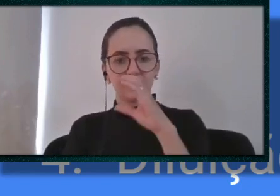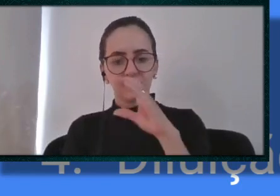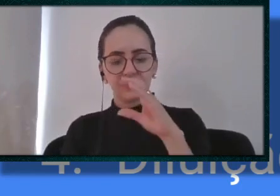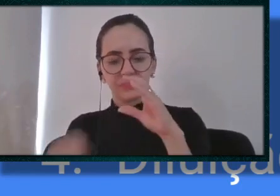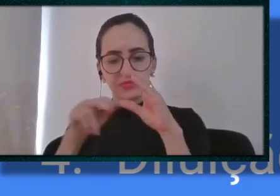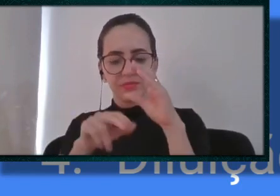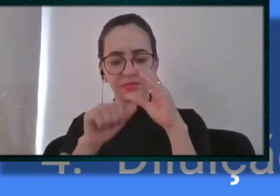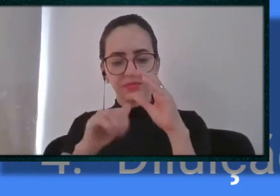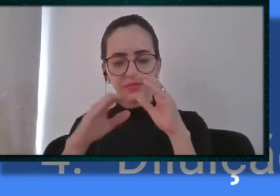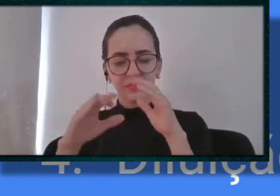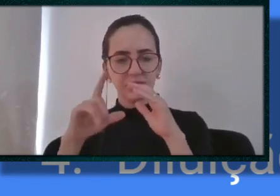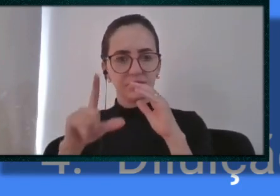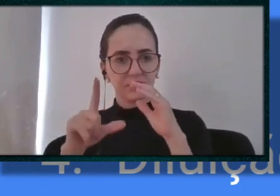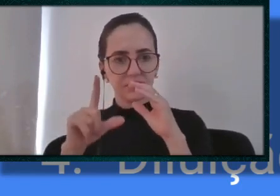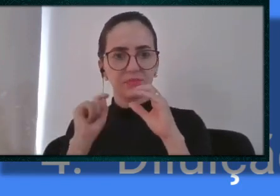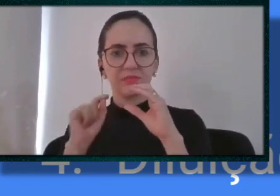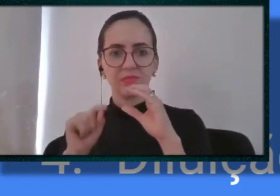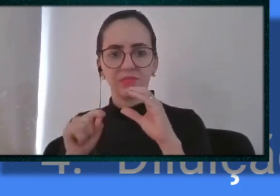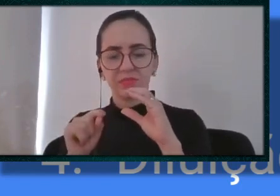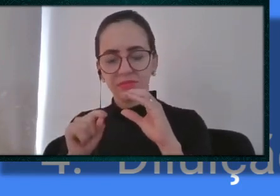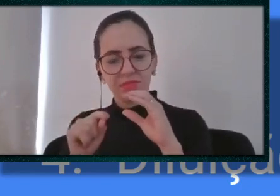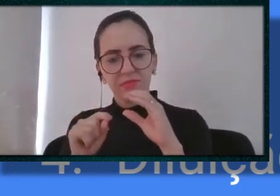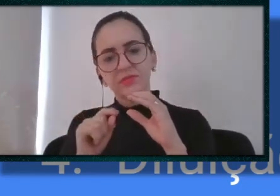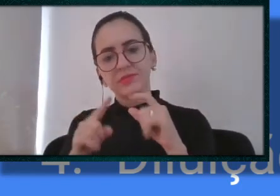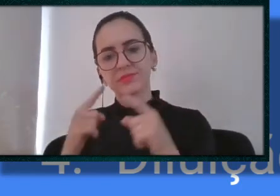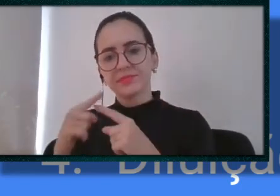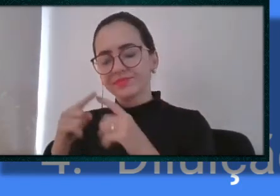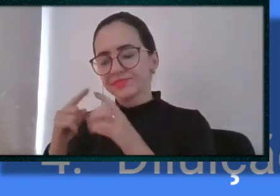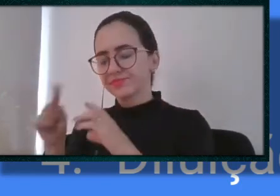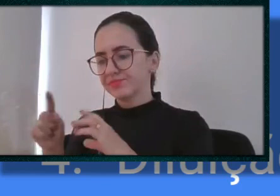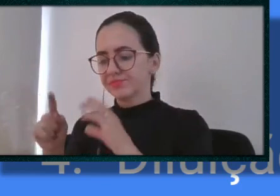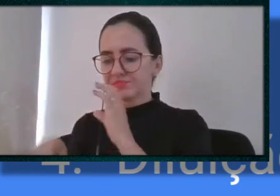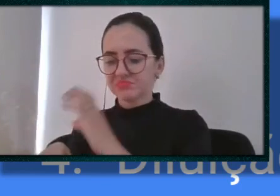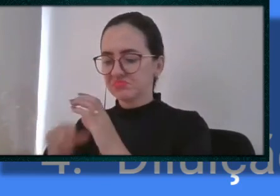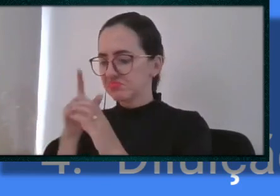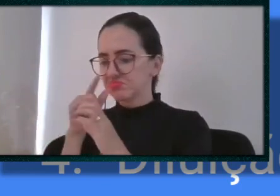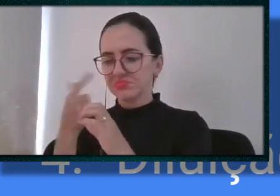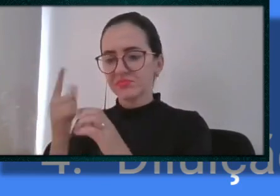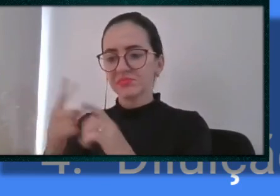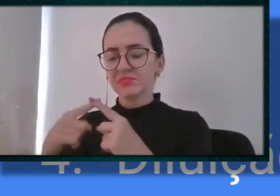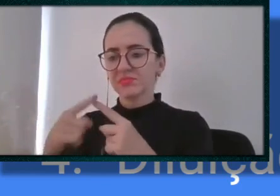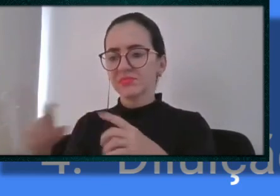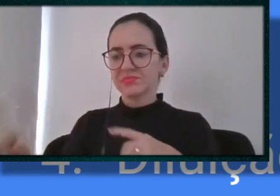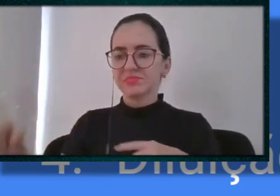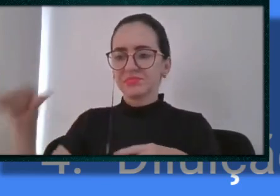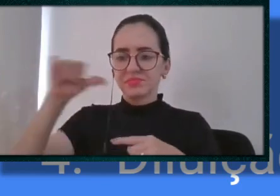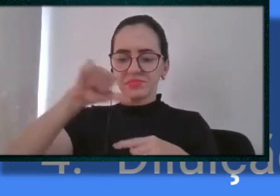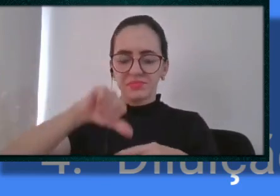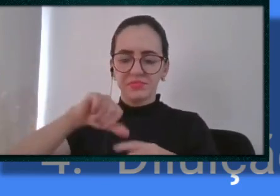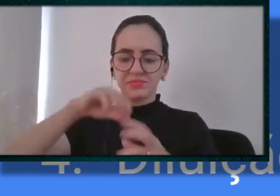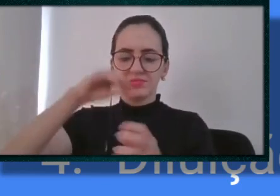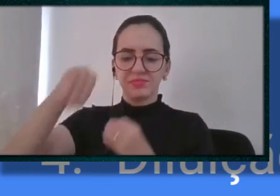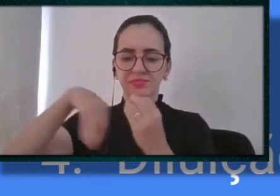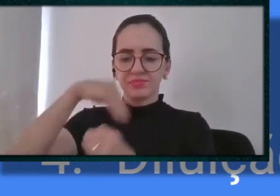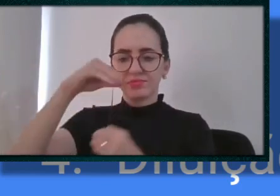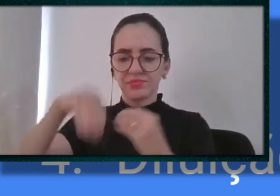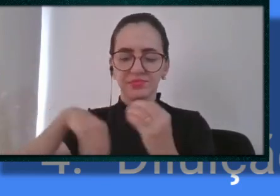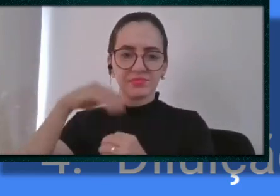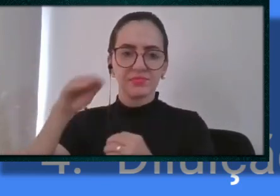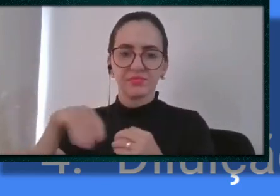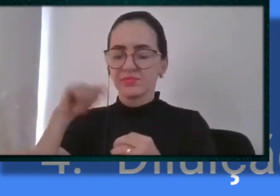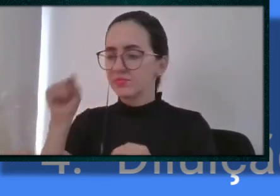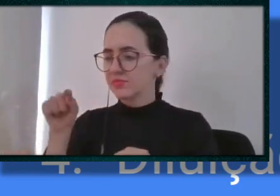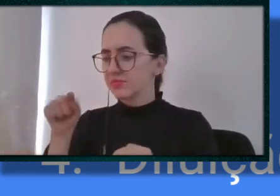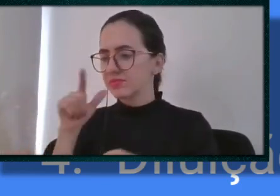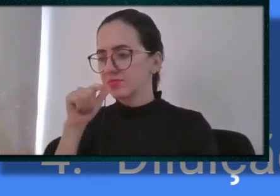sendo o solvente da solução, então não há uma relação importante para a gente. Essa quantidade de água vai se misturar com a água que já tinha dentro